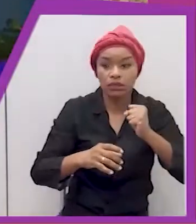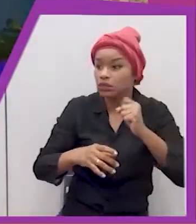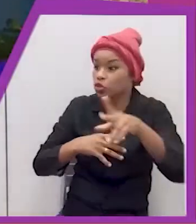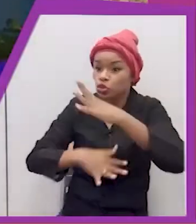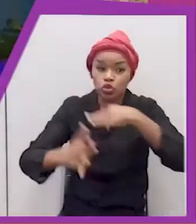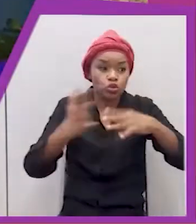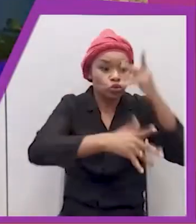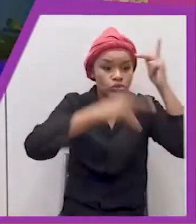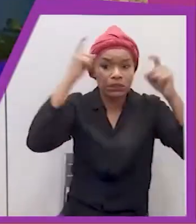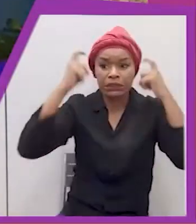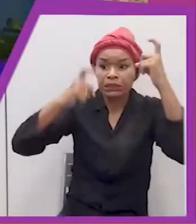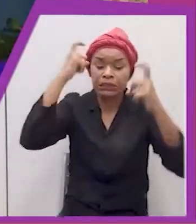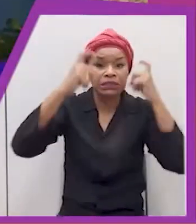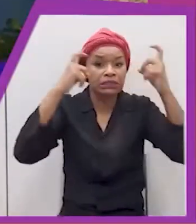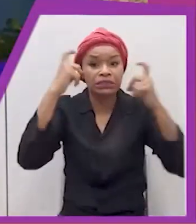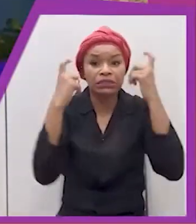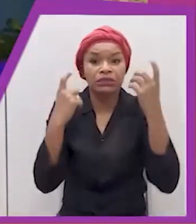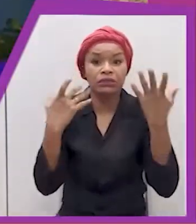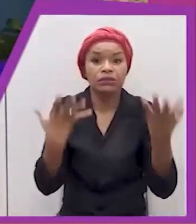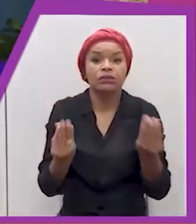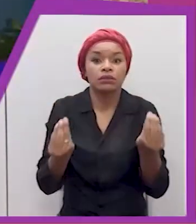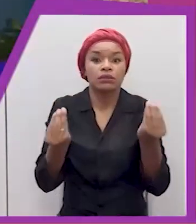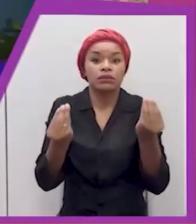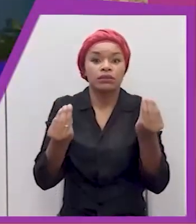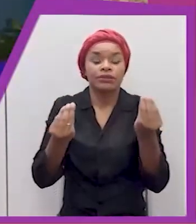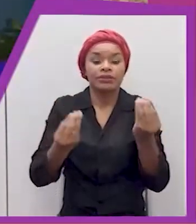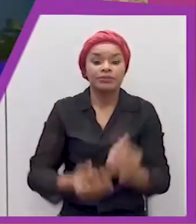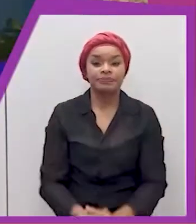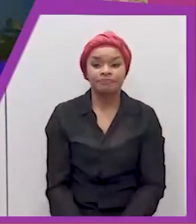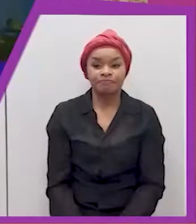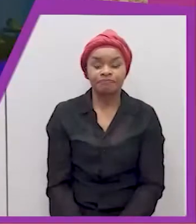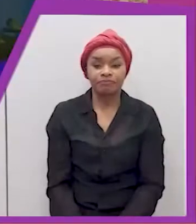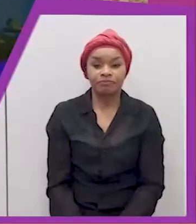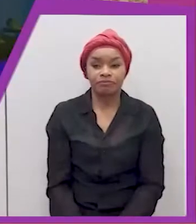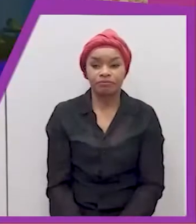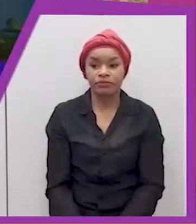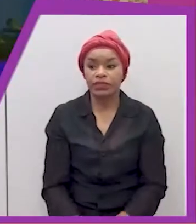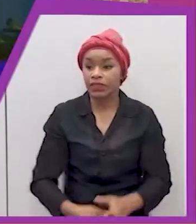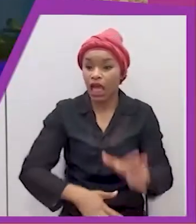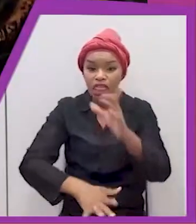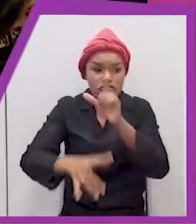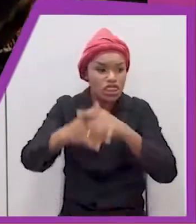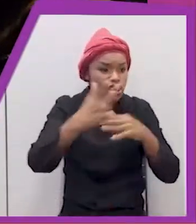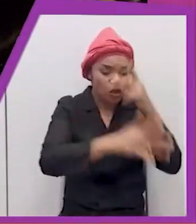o caso do sumiço do Padeiro provocou uma correria